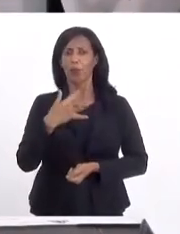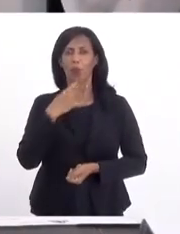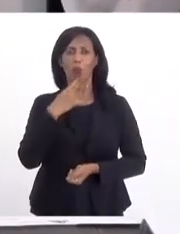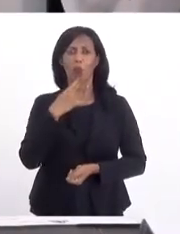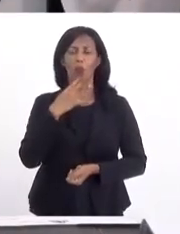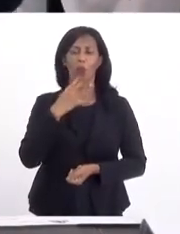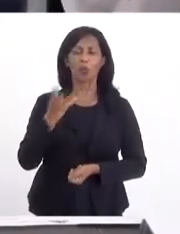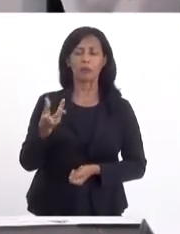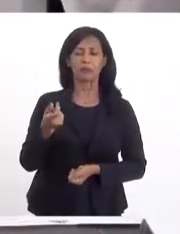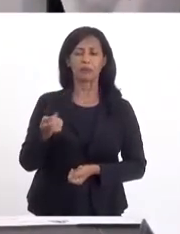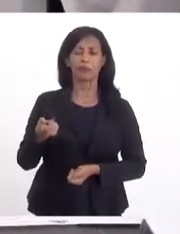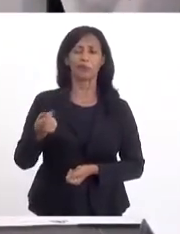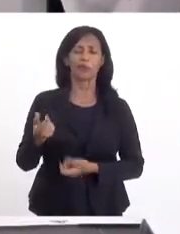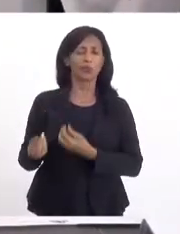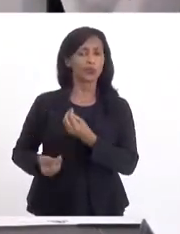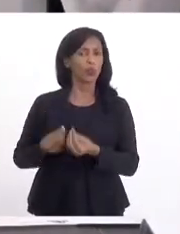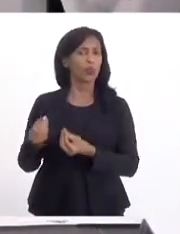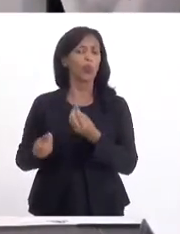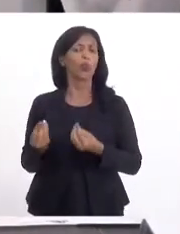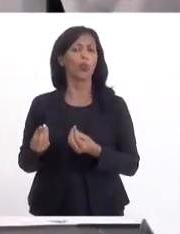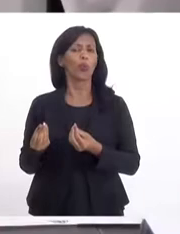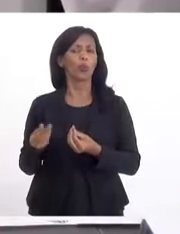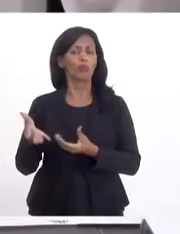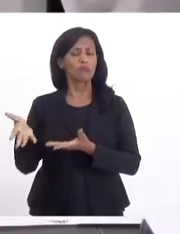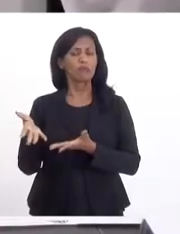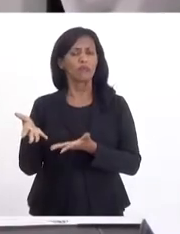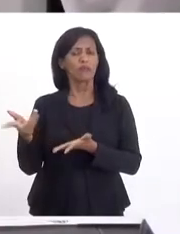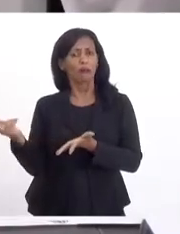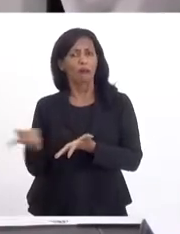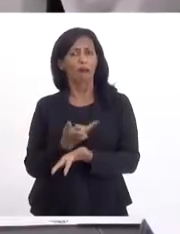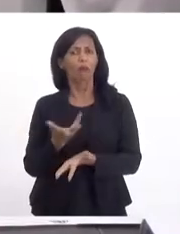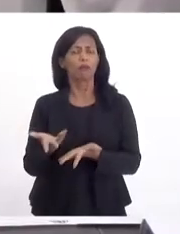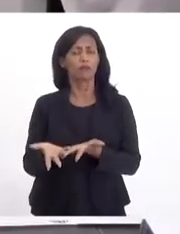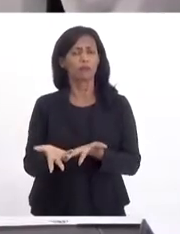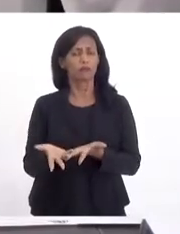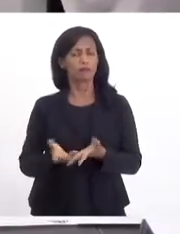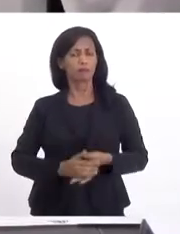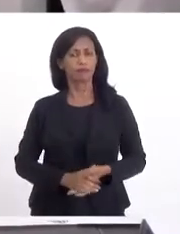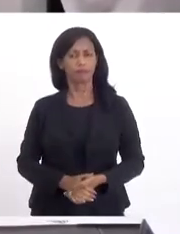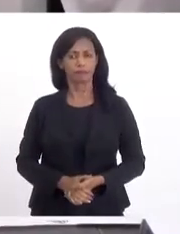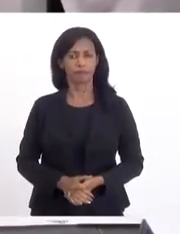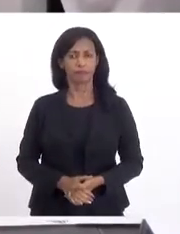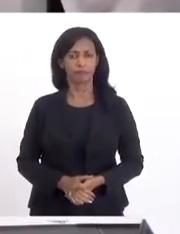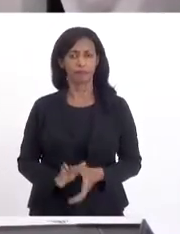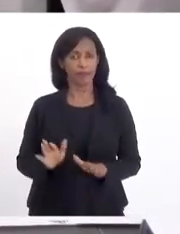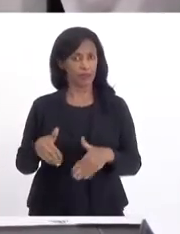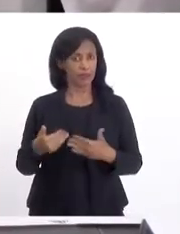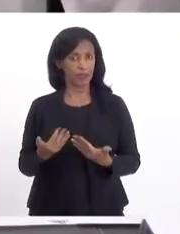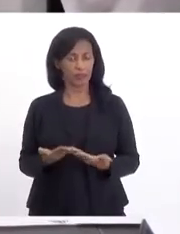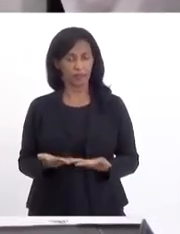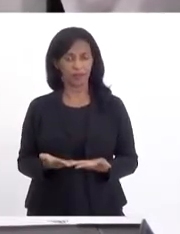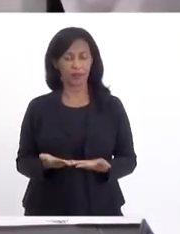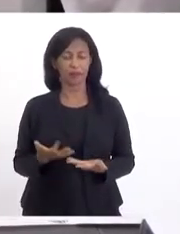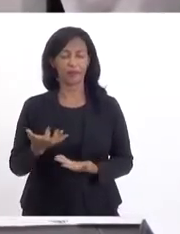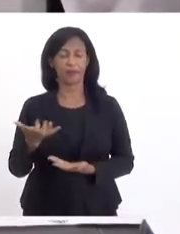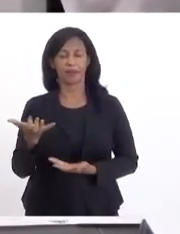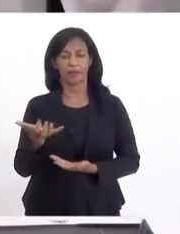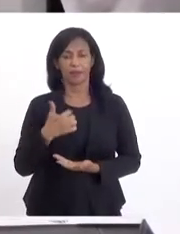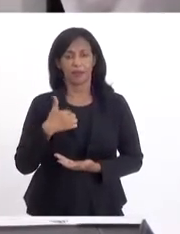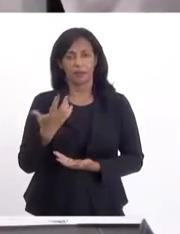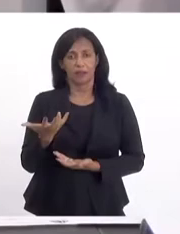conhecimento de como isso vai funcionar. Né? Bom, e finalmente, eu queria